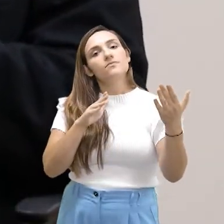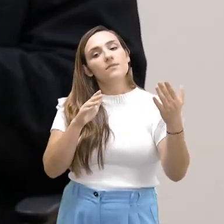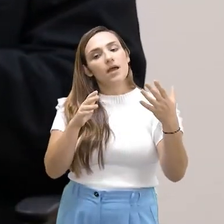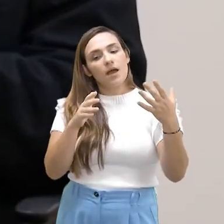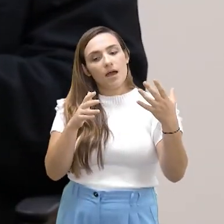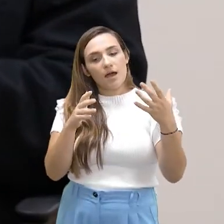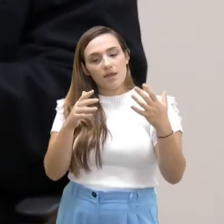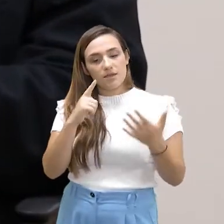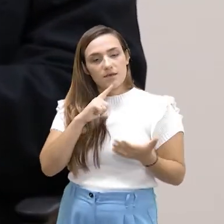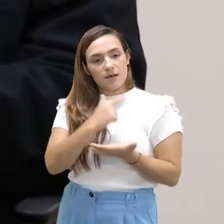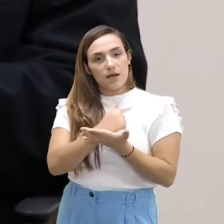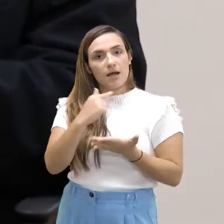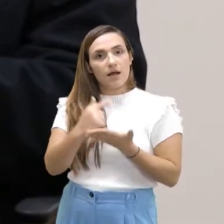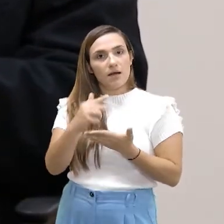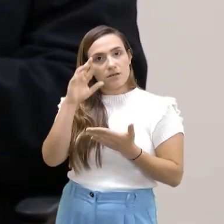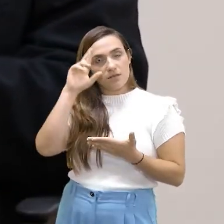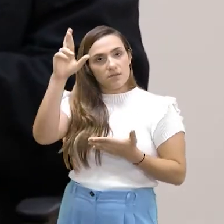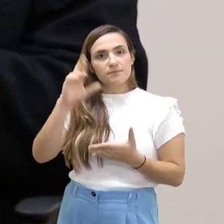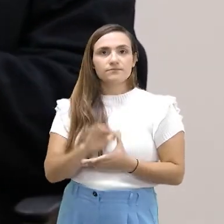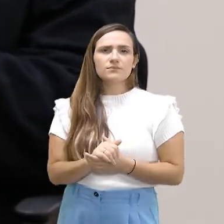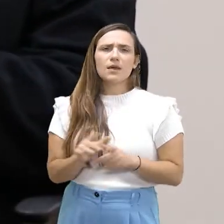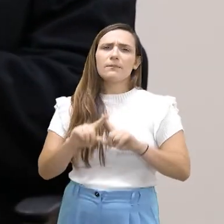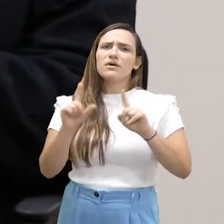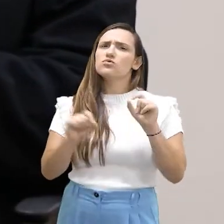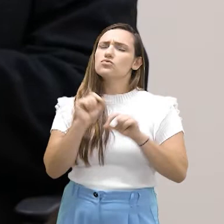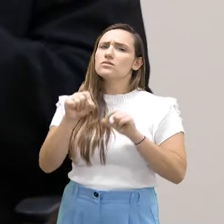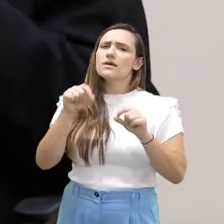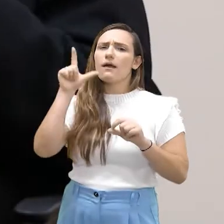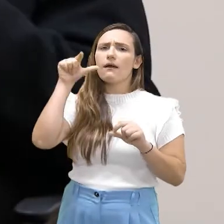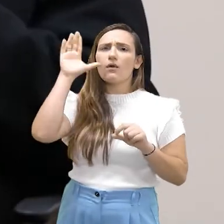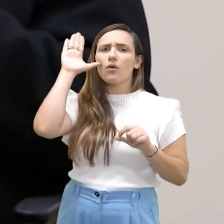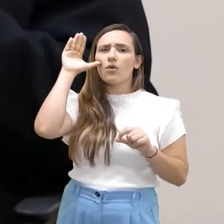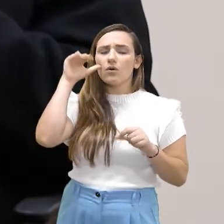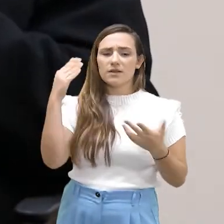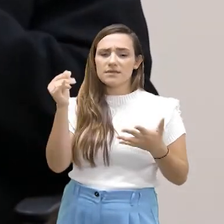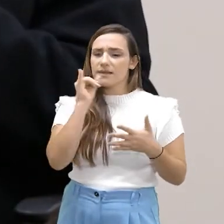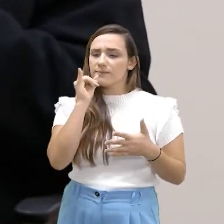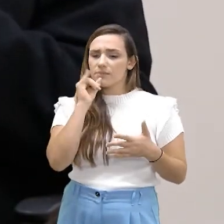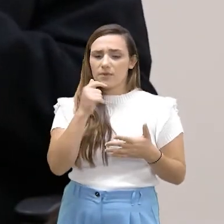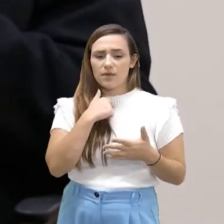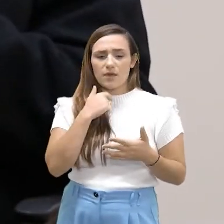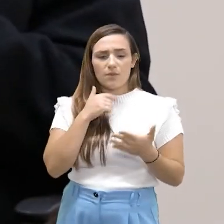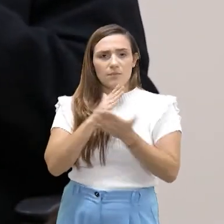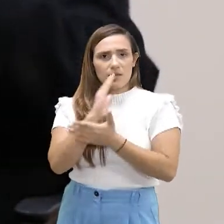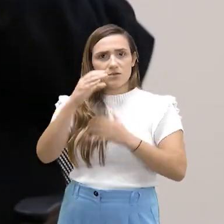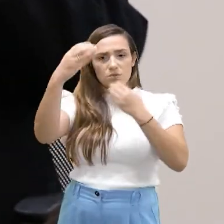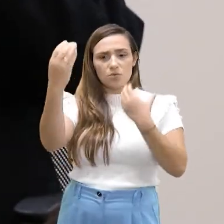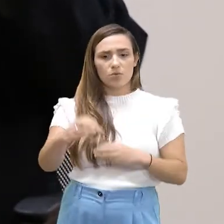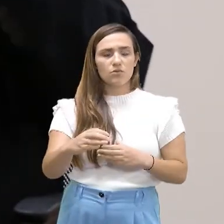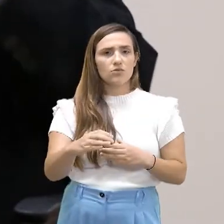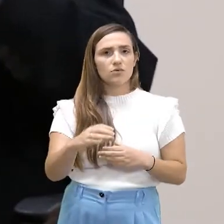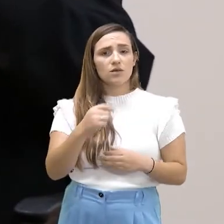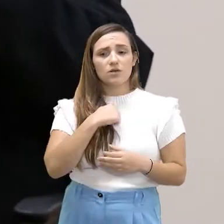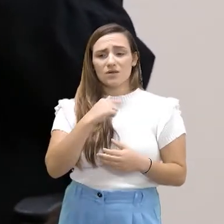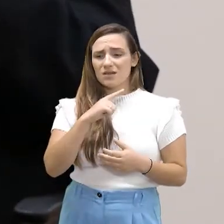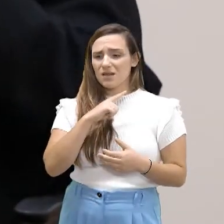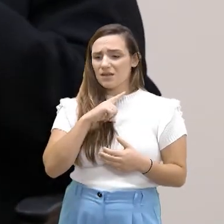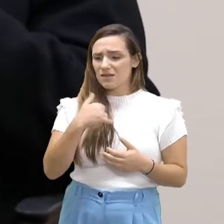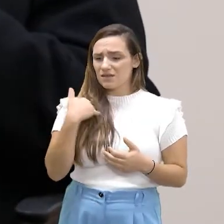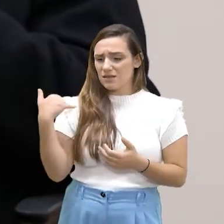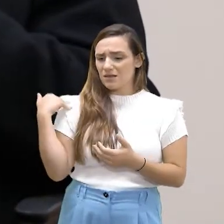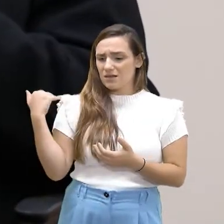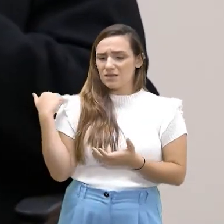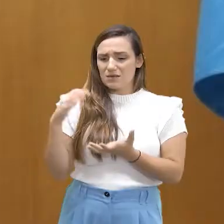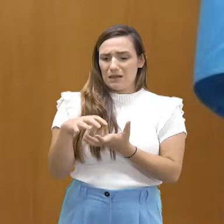a gente depara com uma situação deveras curiosa. Muitas vezes, o titular do cartório é uma pessoa ali muito